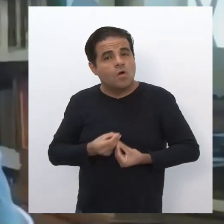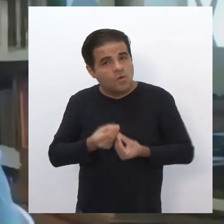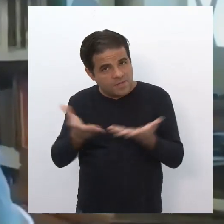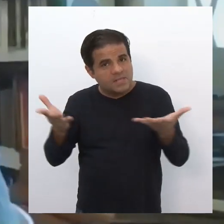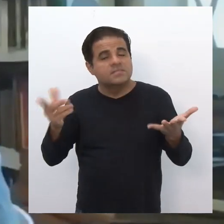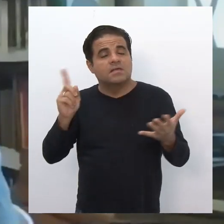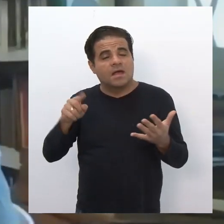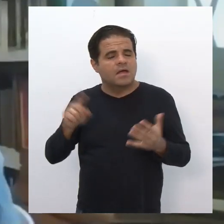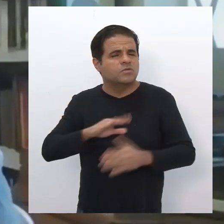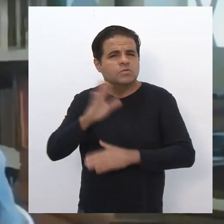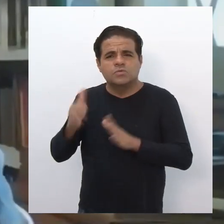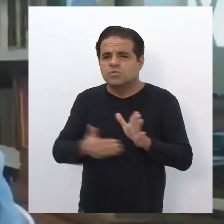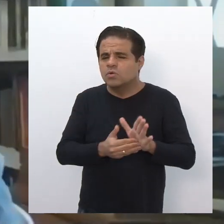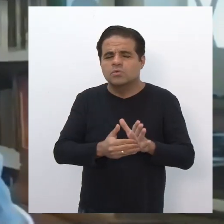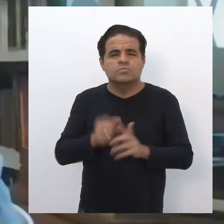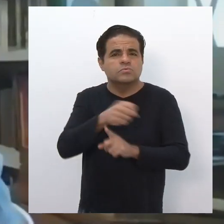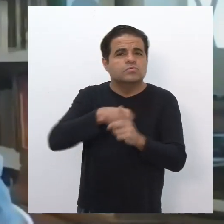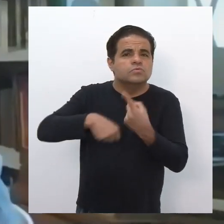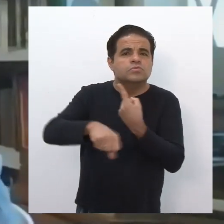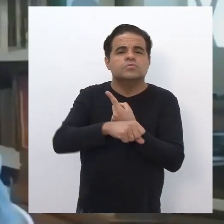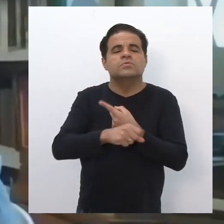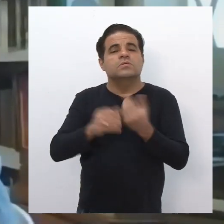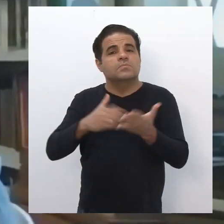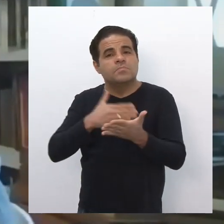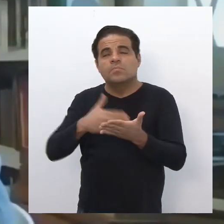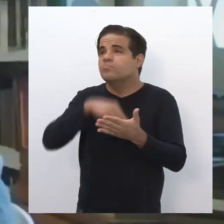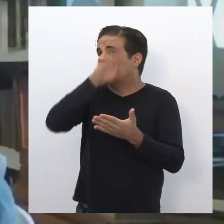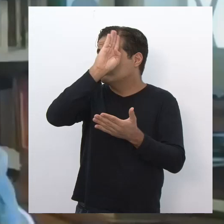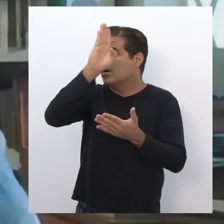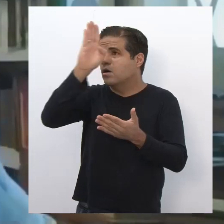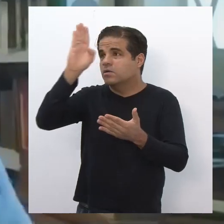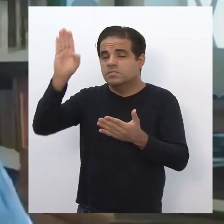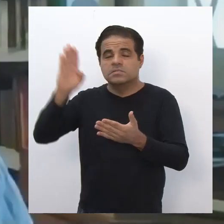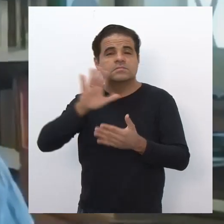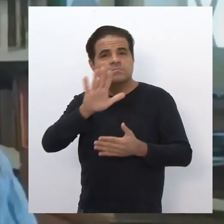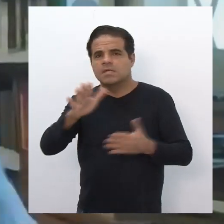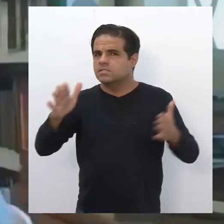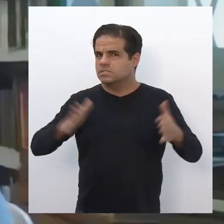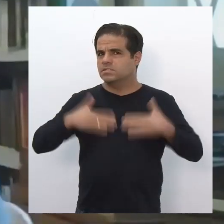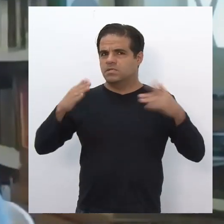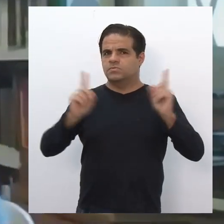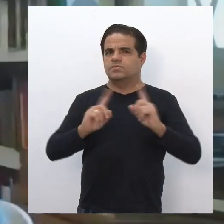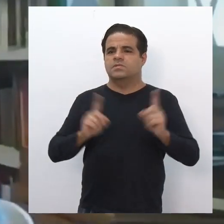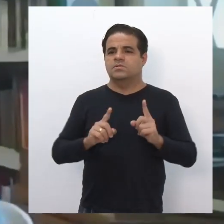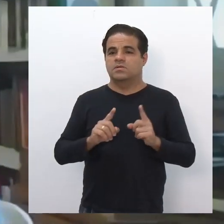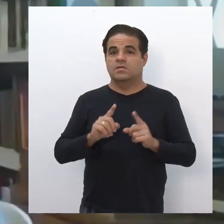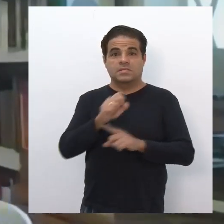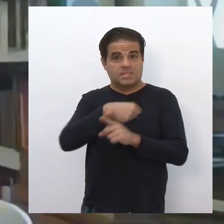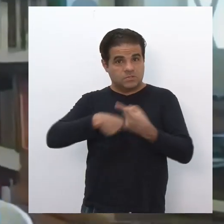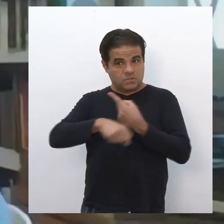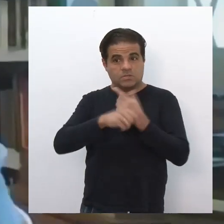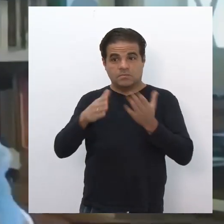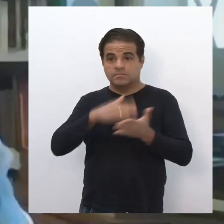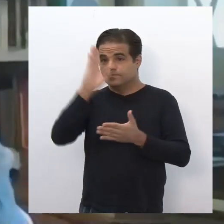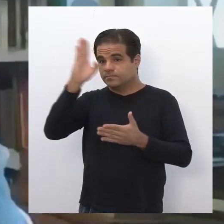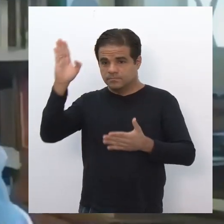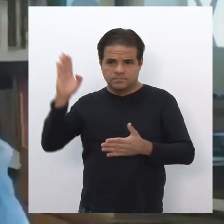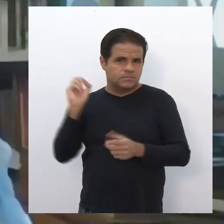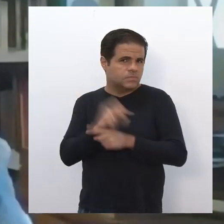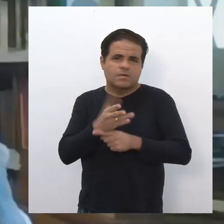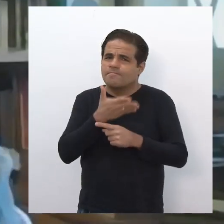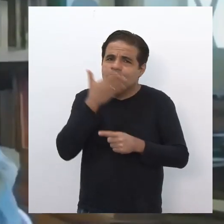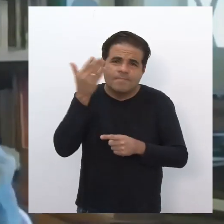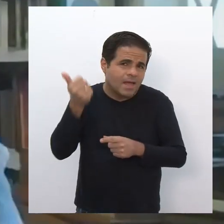oferecida a todos os sócios das bibliotecas. Mas não se assustem, ser sócios das bibliotecas é